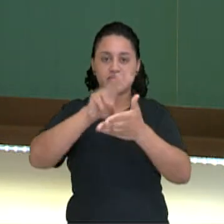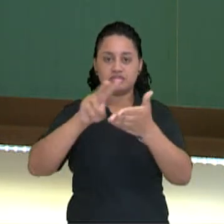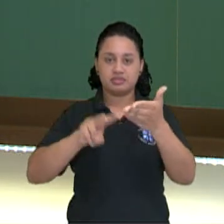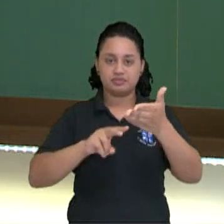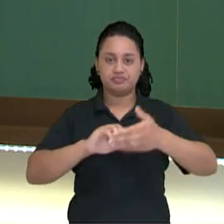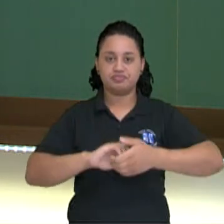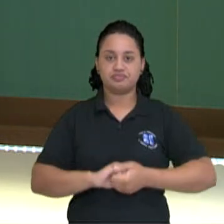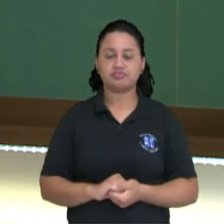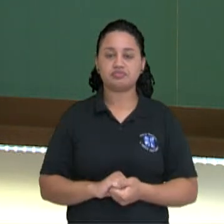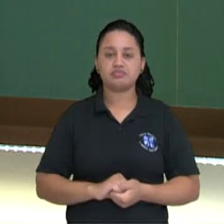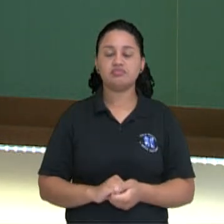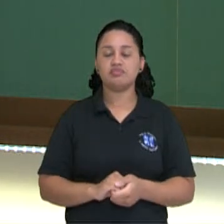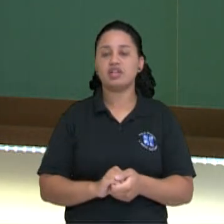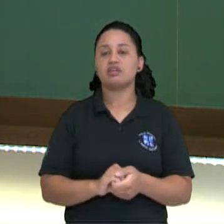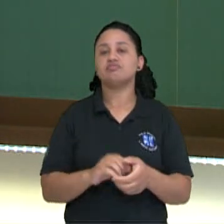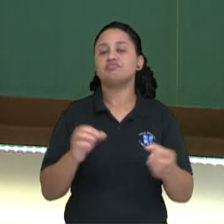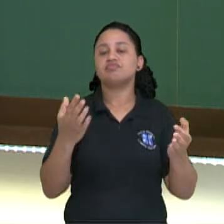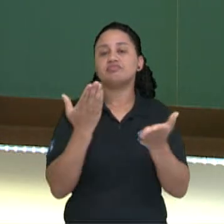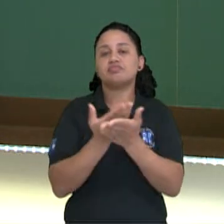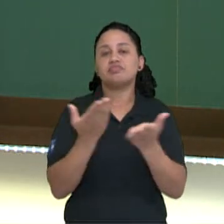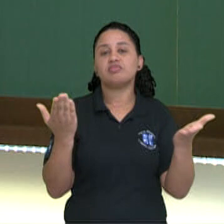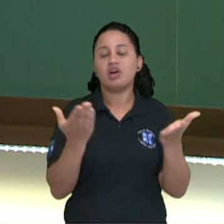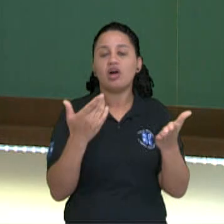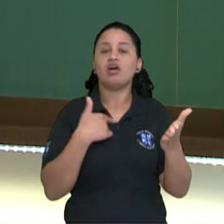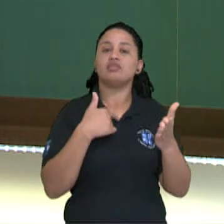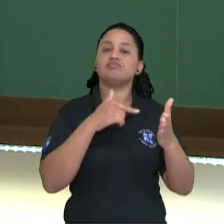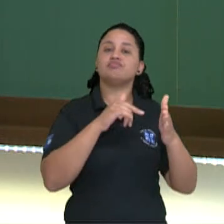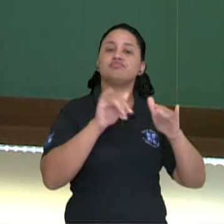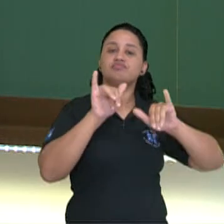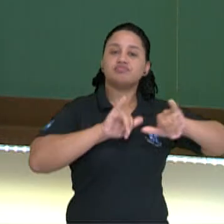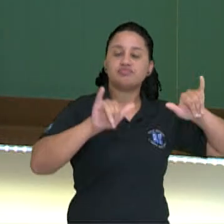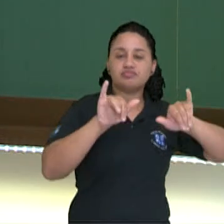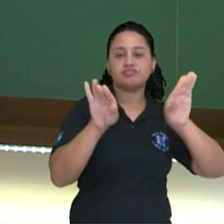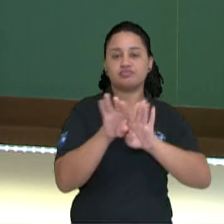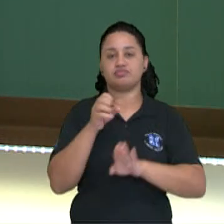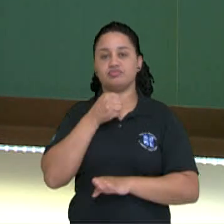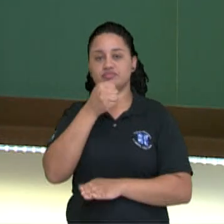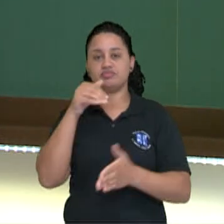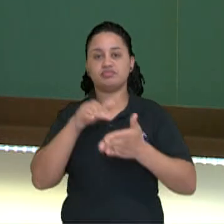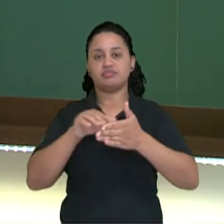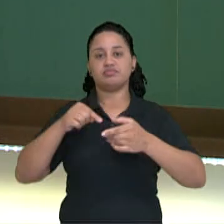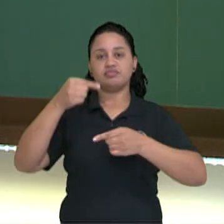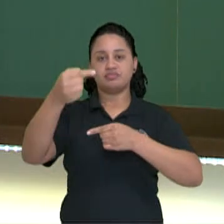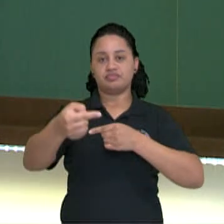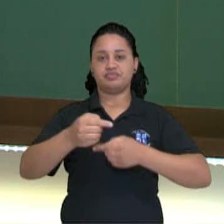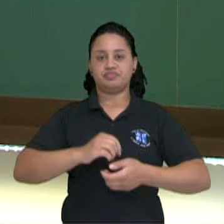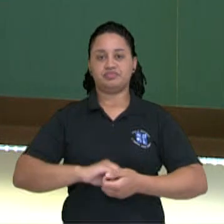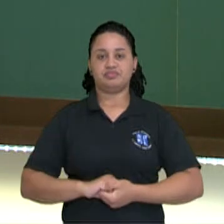Essa é a aula de hoje sobre notícia e reportagem. Até breve!